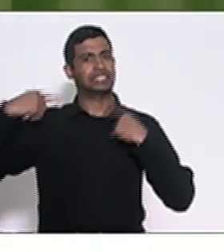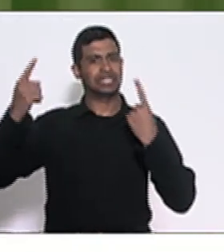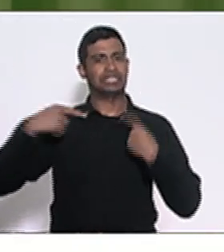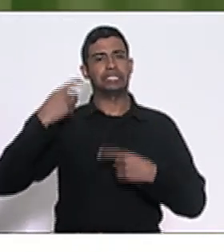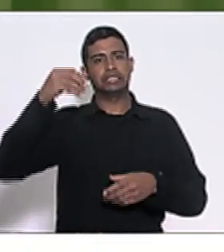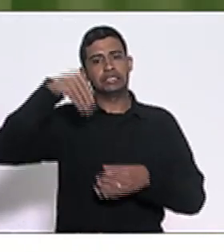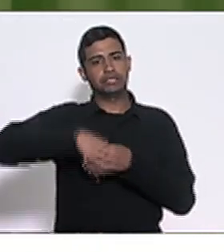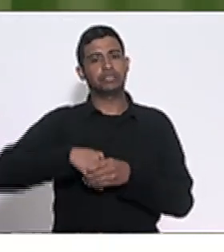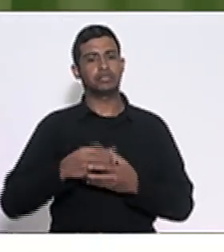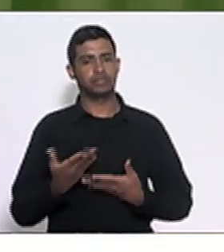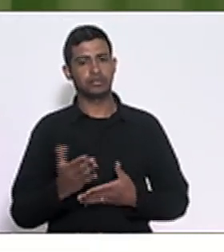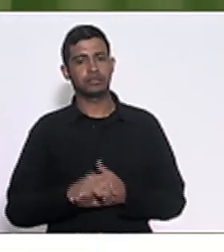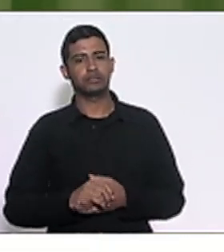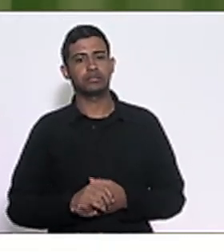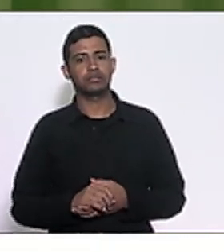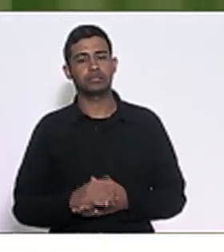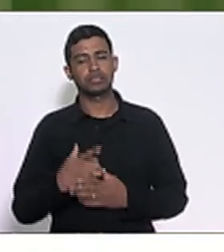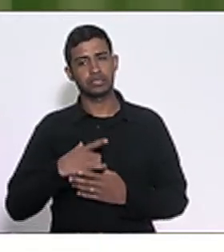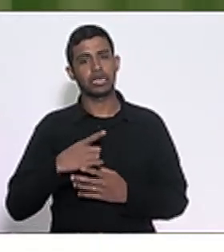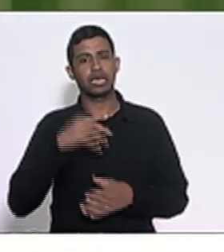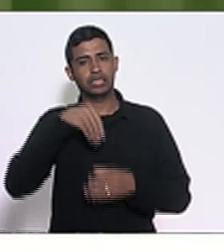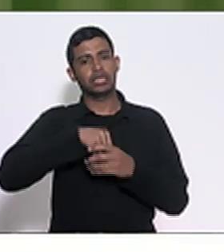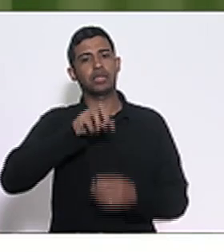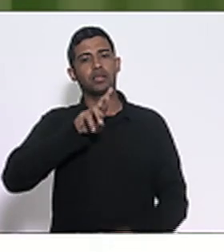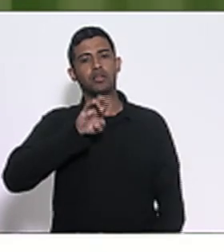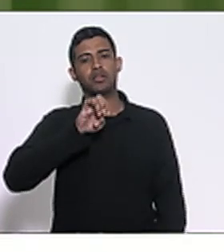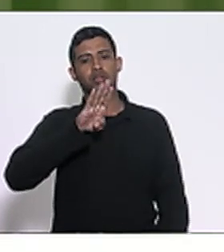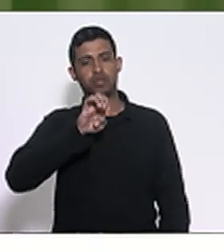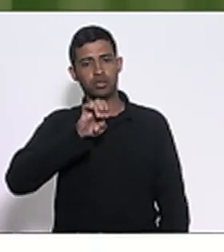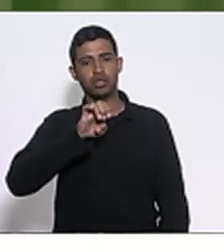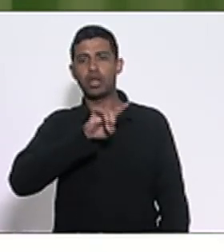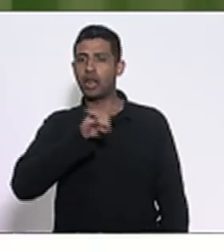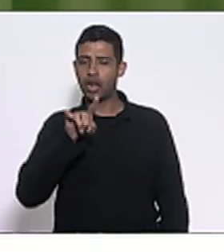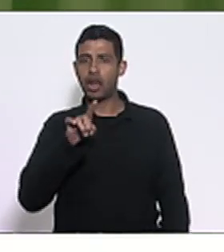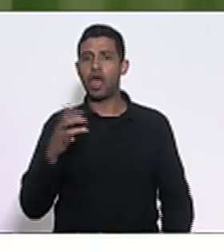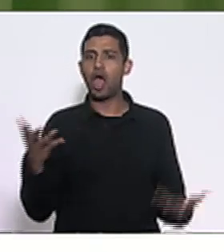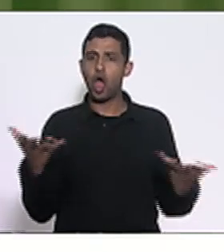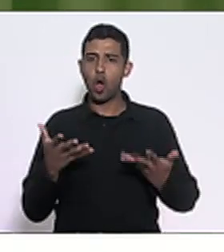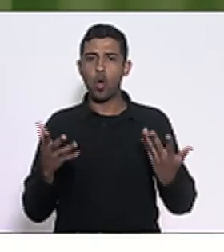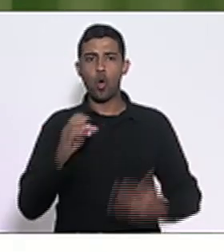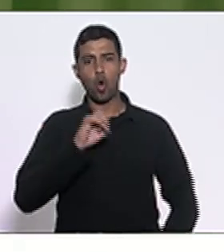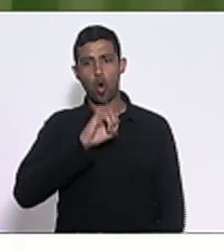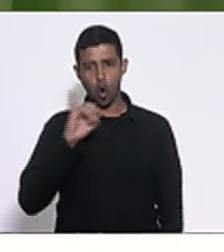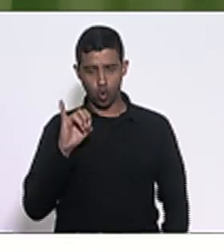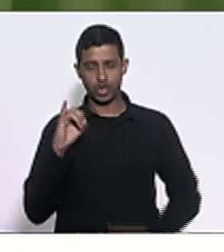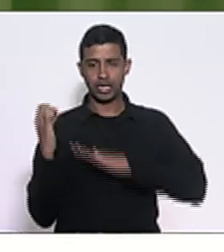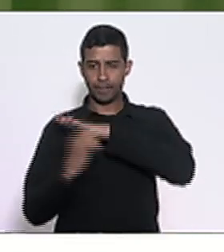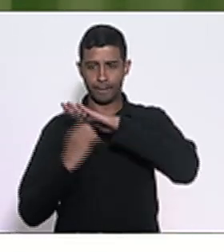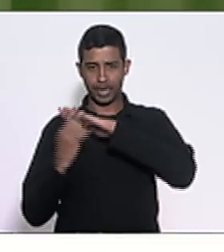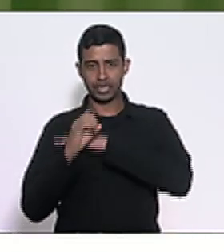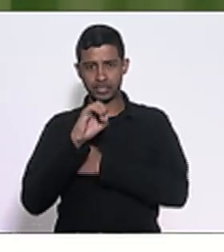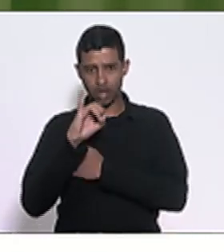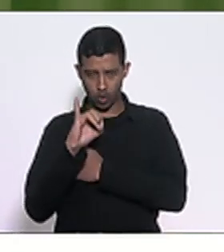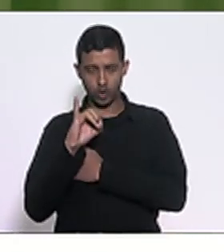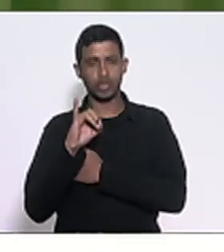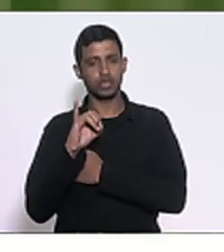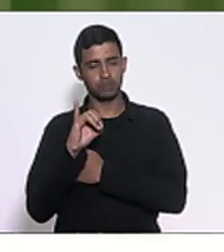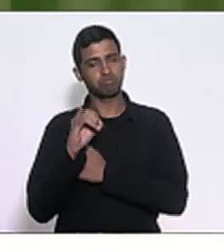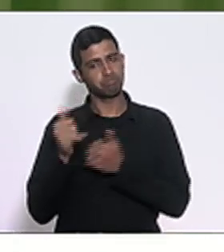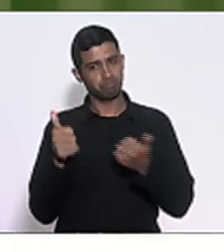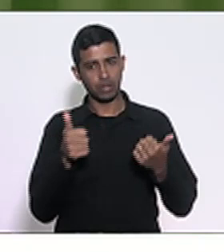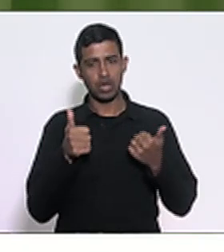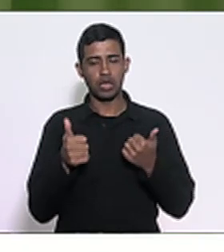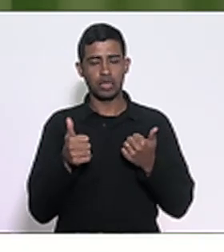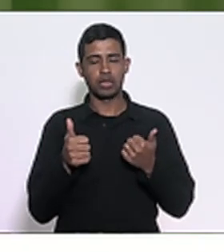na rede, na Infovia, ela hoje é provida pela operadora, Oi, é satisfatória. Nós estamos agora